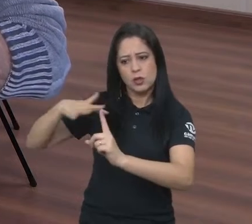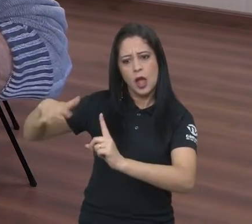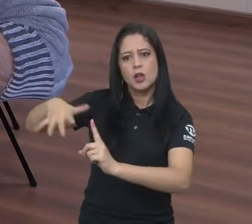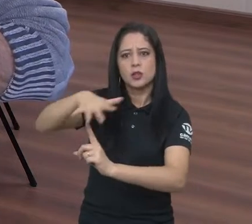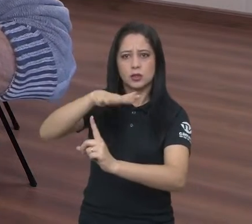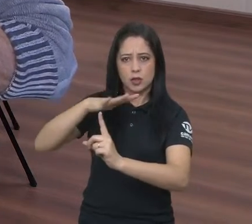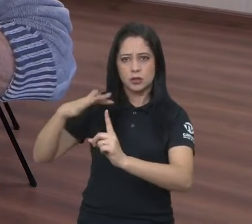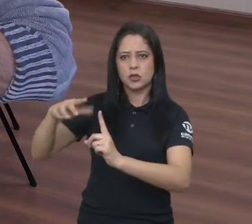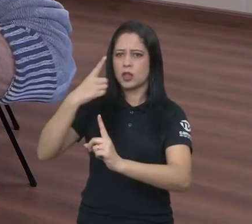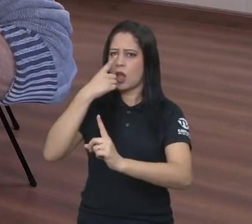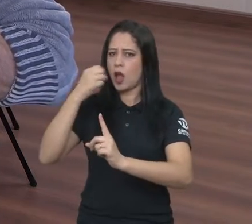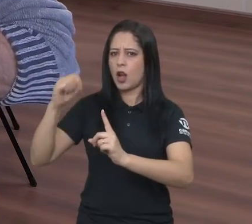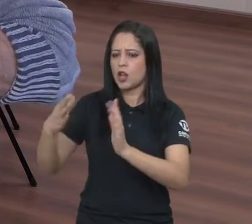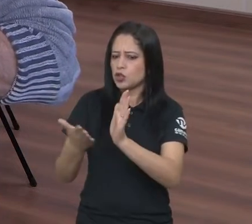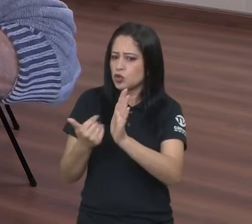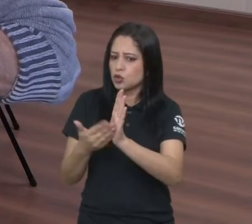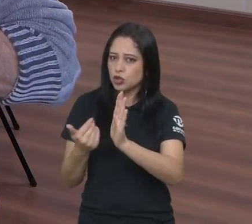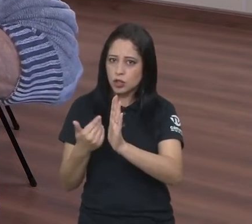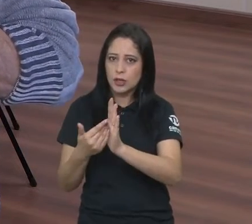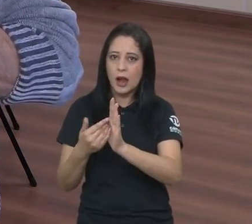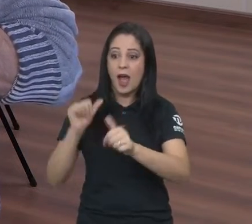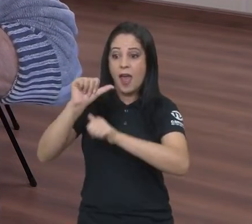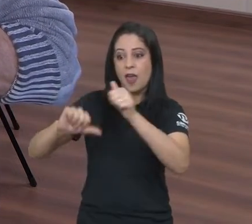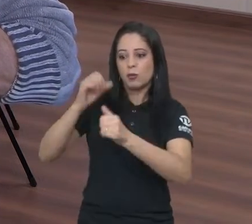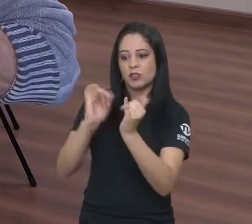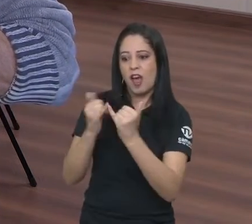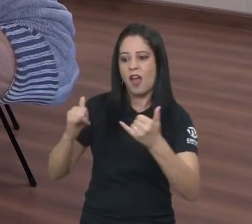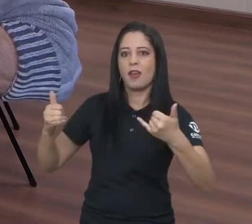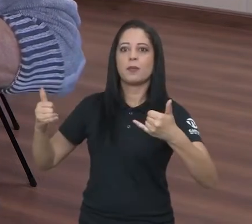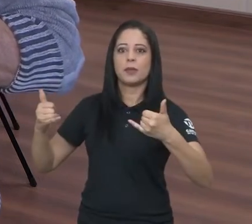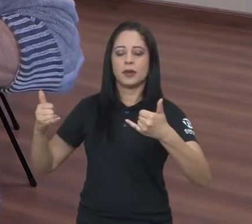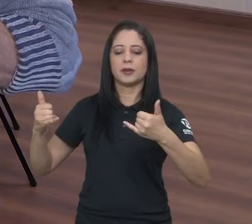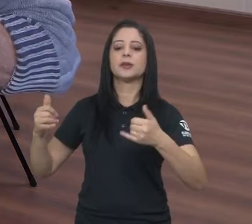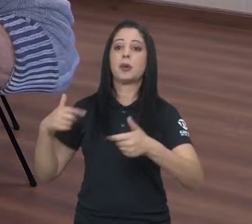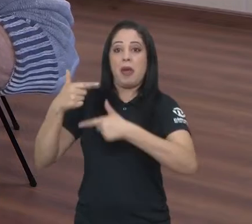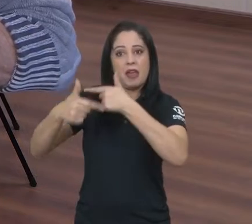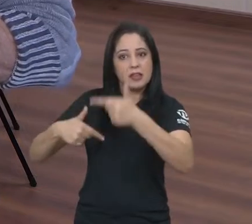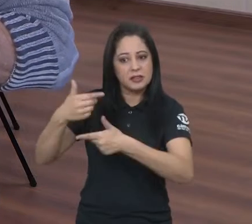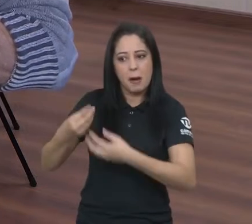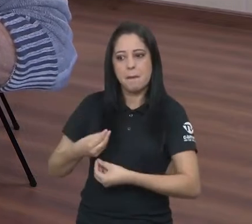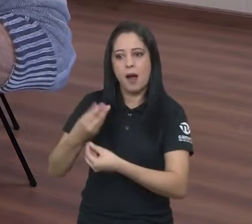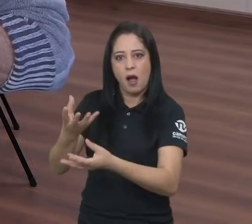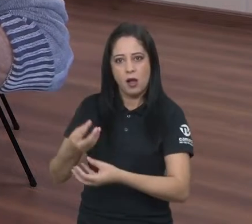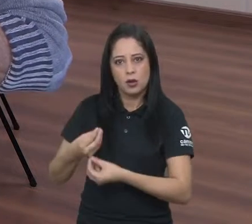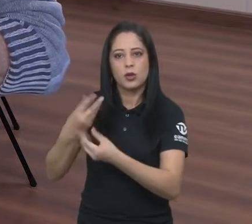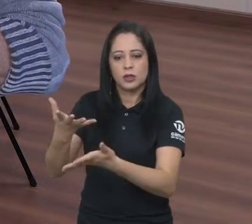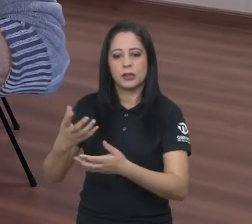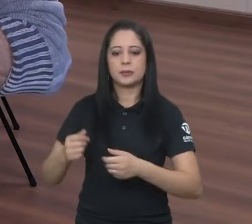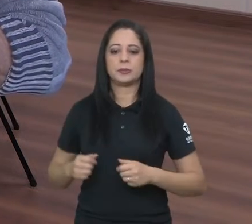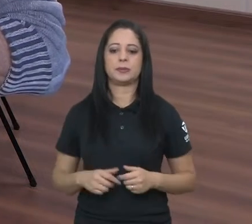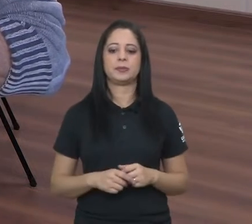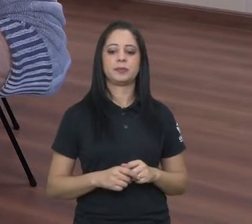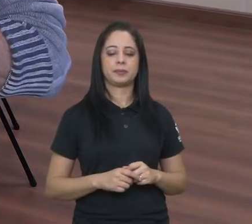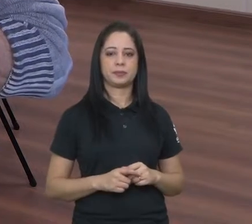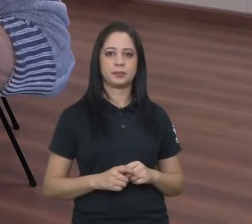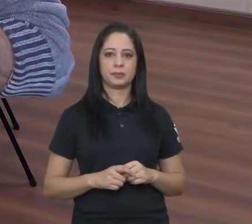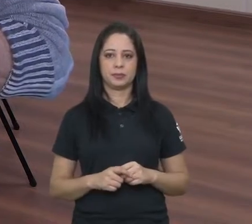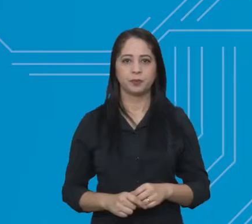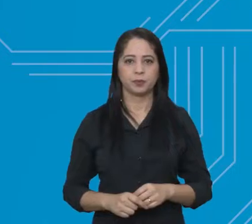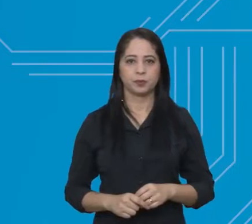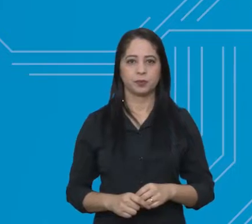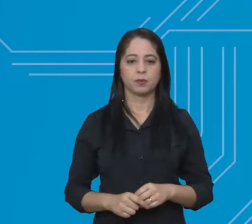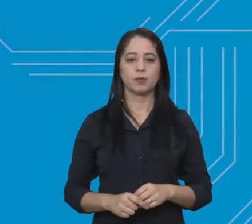que nós geramos. Socialmente, gerar emprego e energia elétrica para todos nós através da biomassa, através do